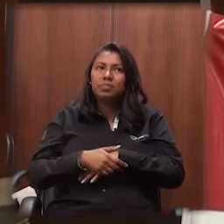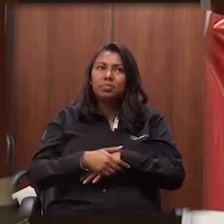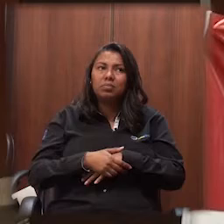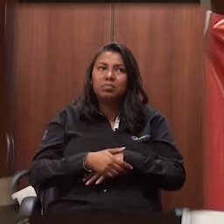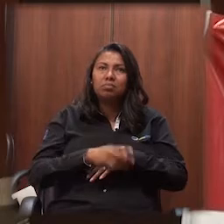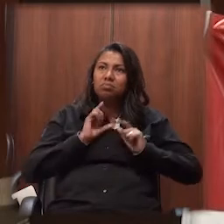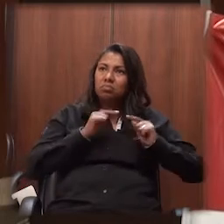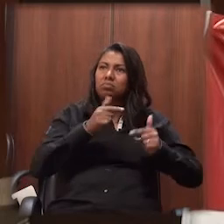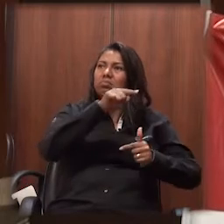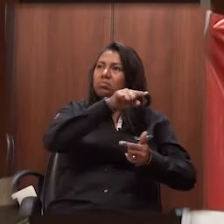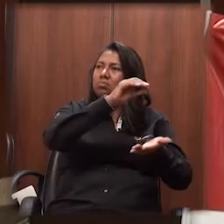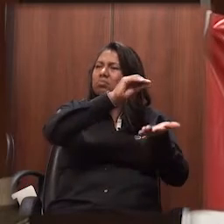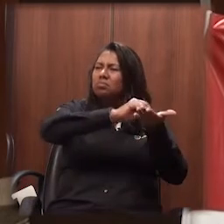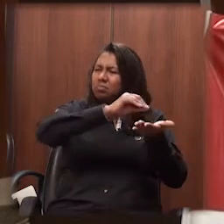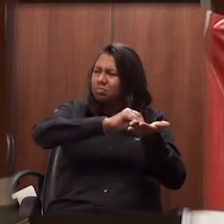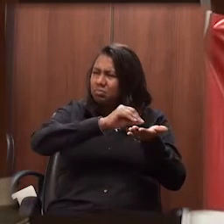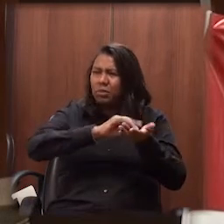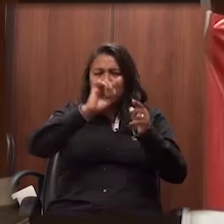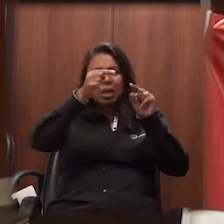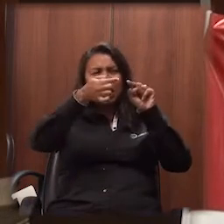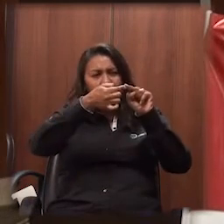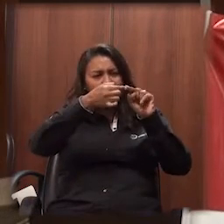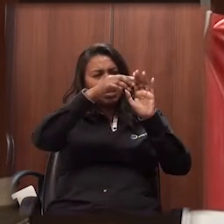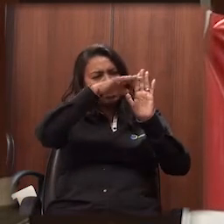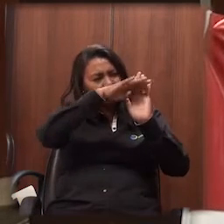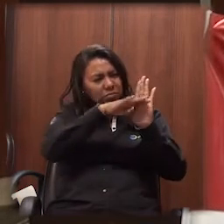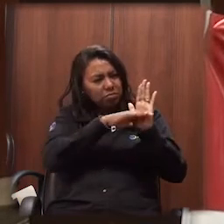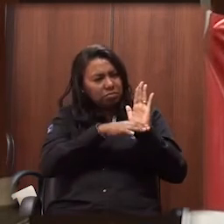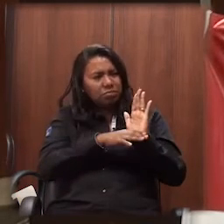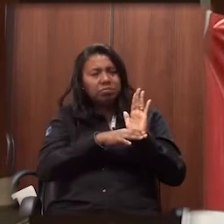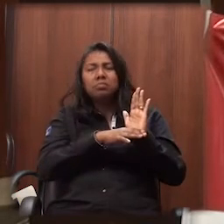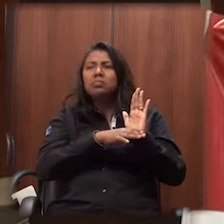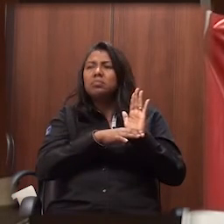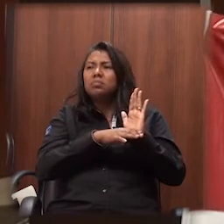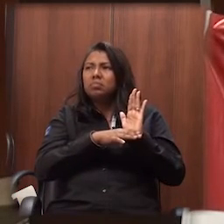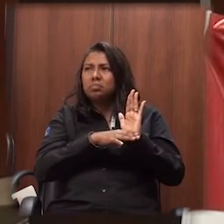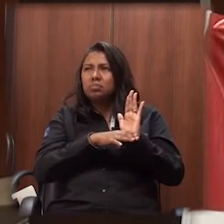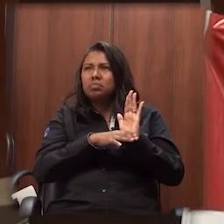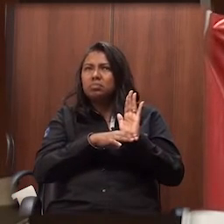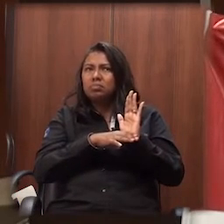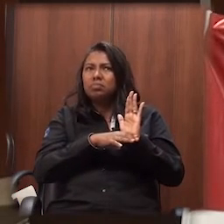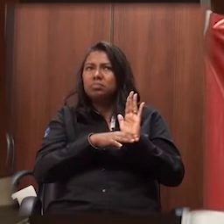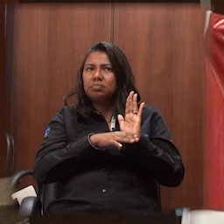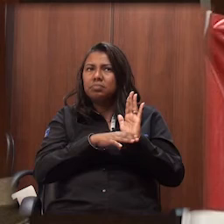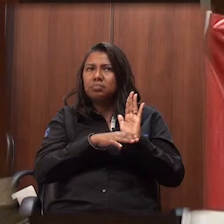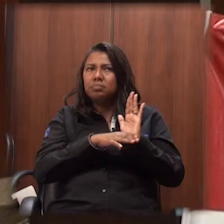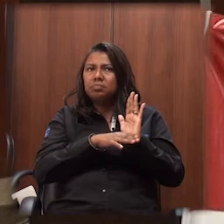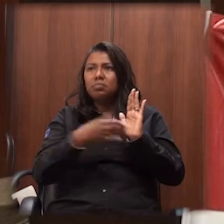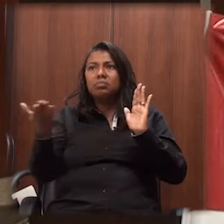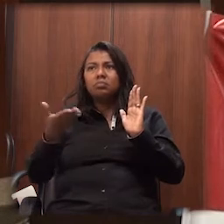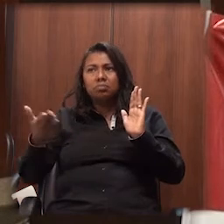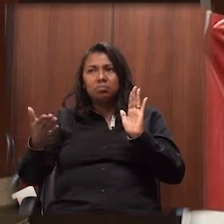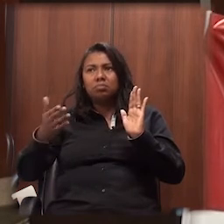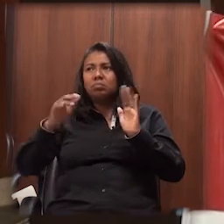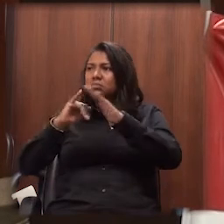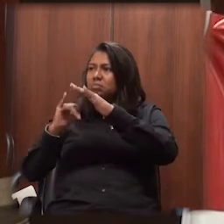e do exigido pelas metas e pelos objetivos do Plano Estadual de Educação e Direitos Humanos. Ele sim, ele lança um